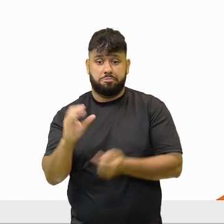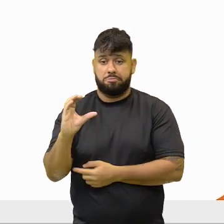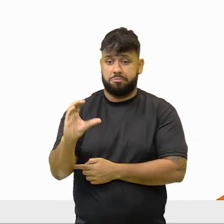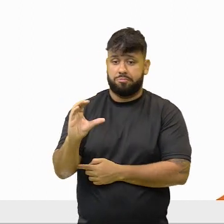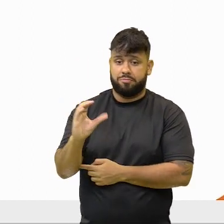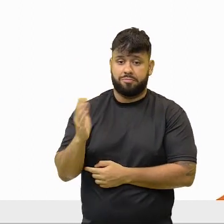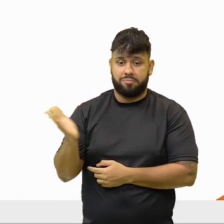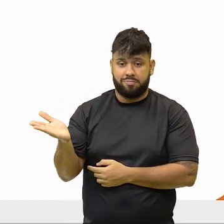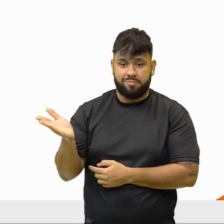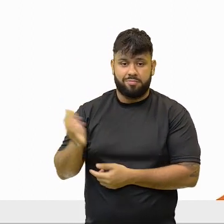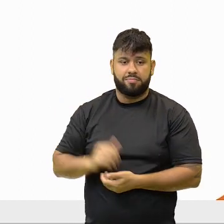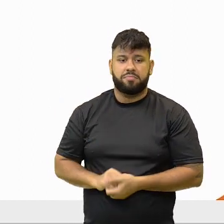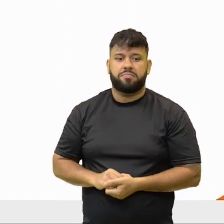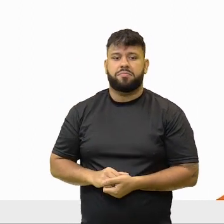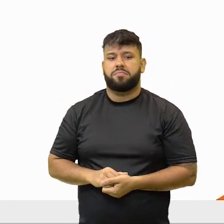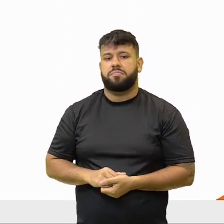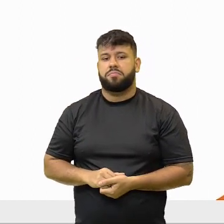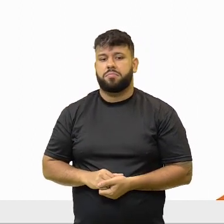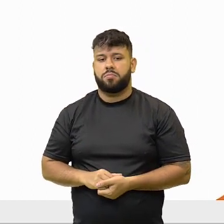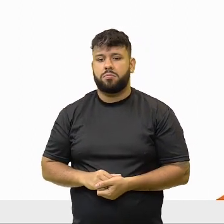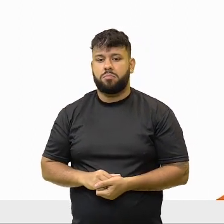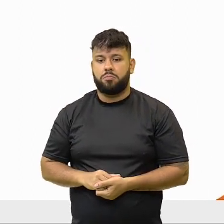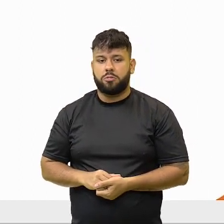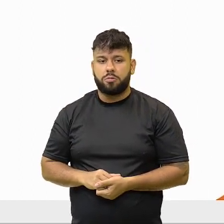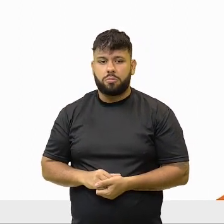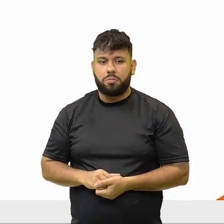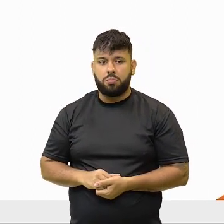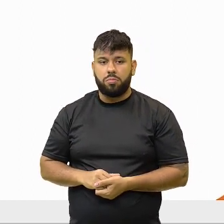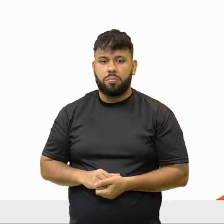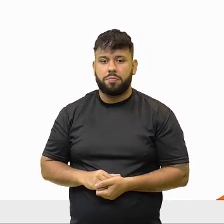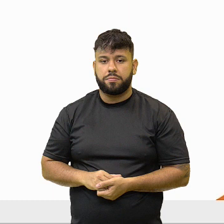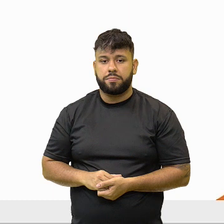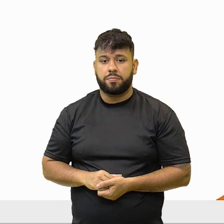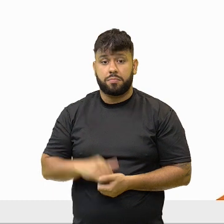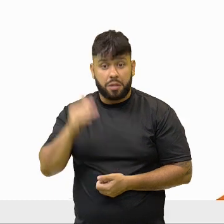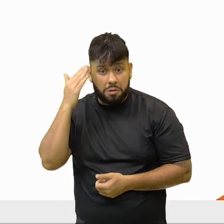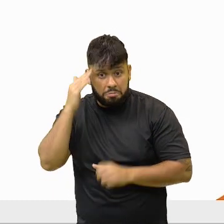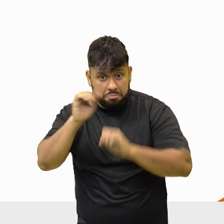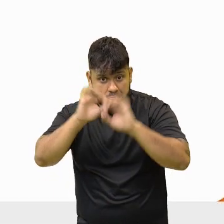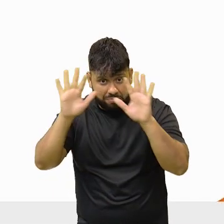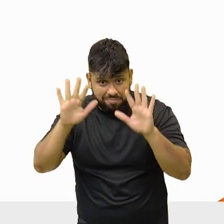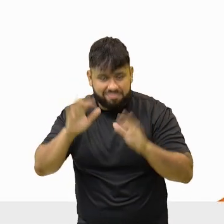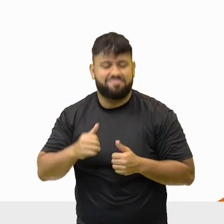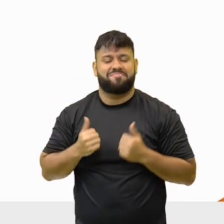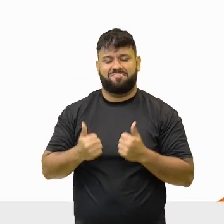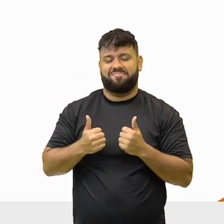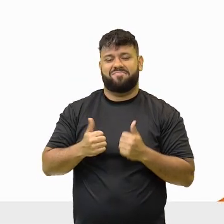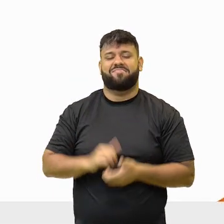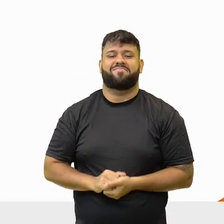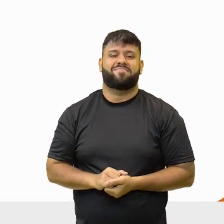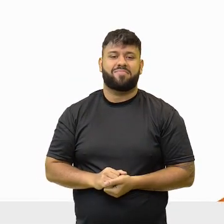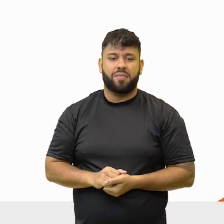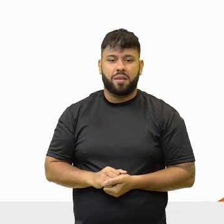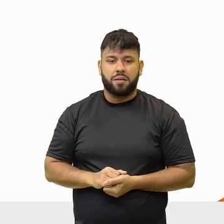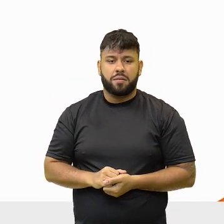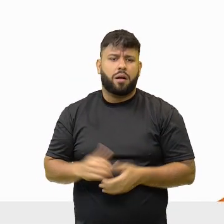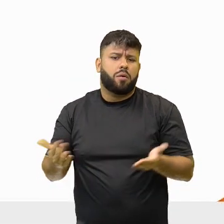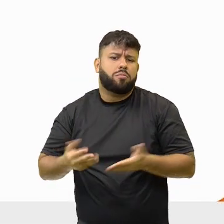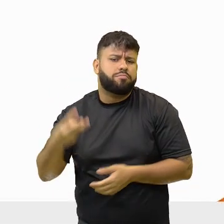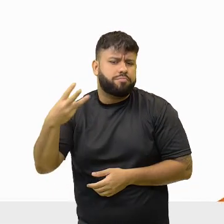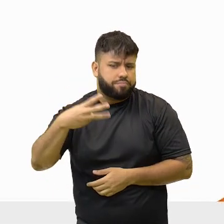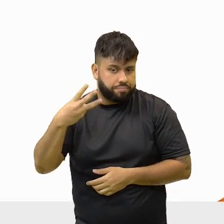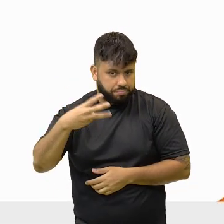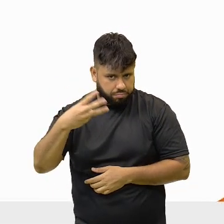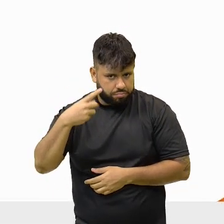marcamos? Letra C. Correto, meu aluno? Compreenderam? É isso aí. E vamos à nossa terceira